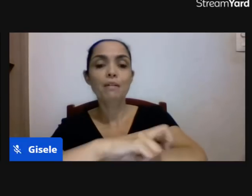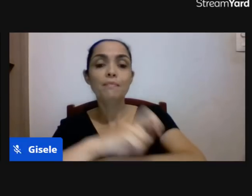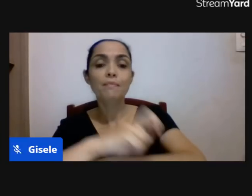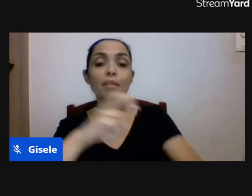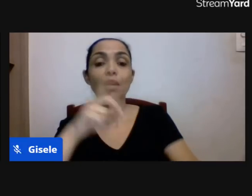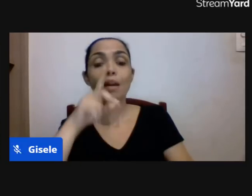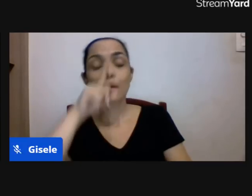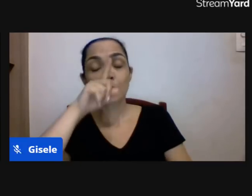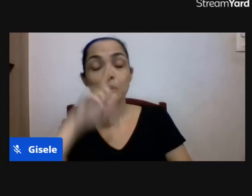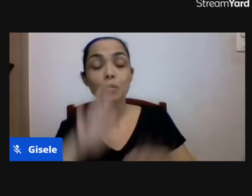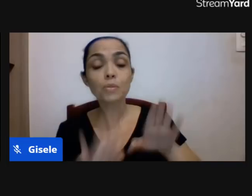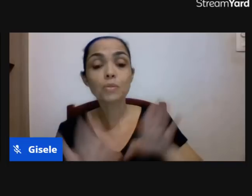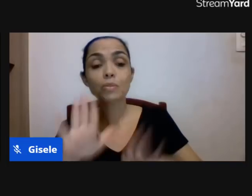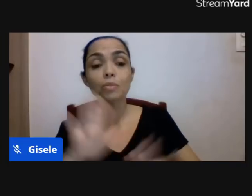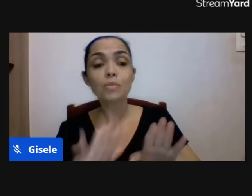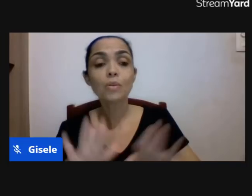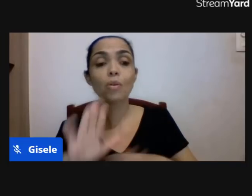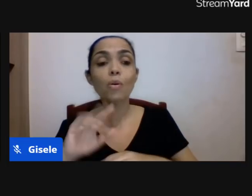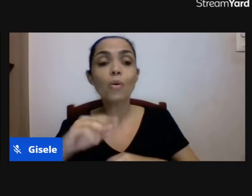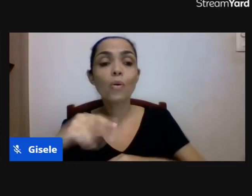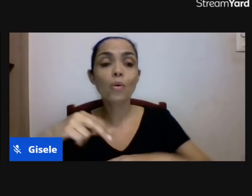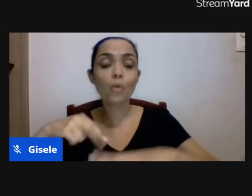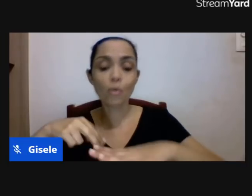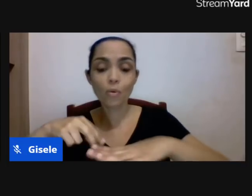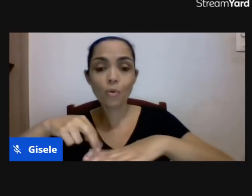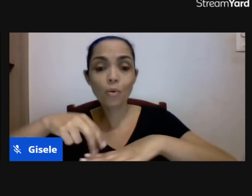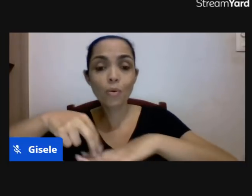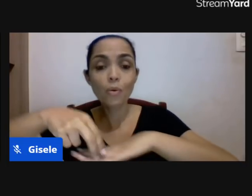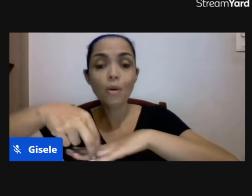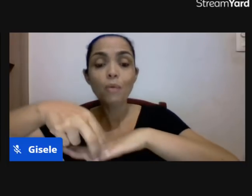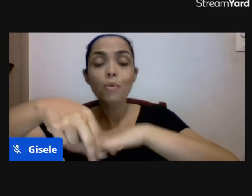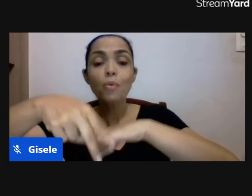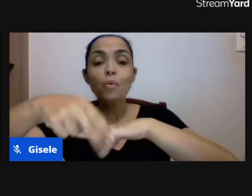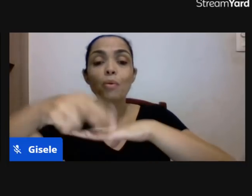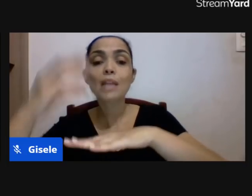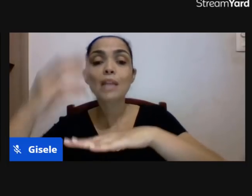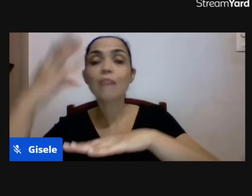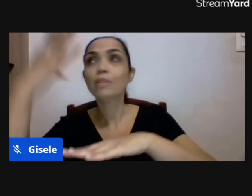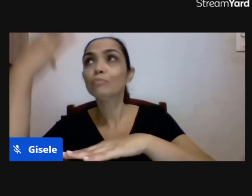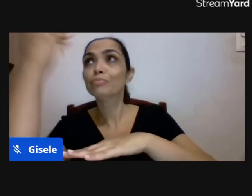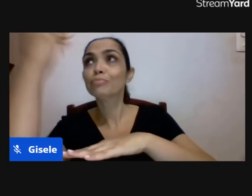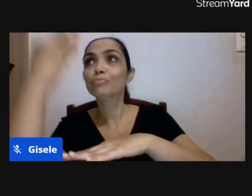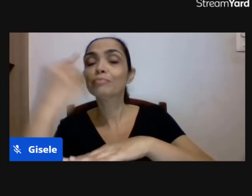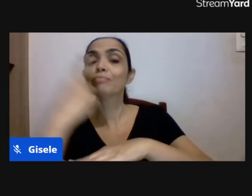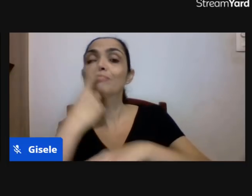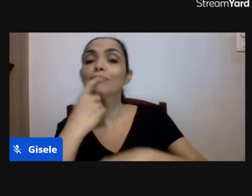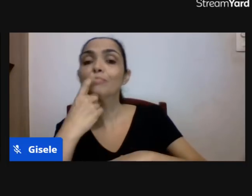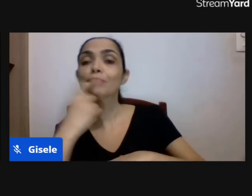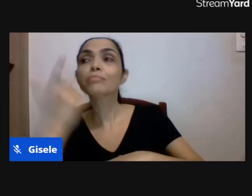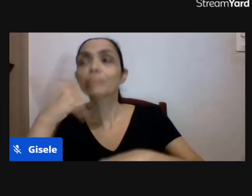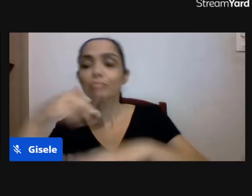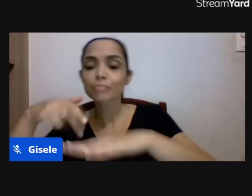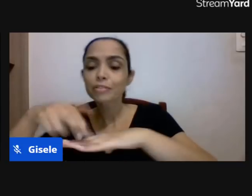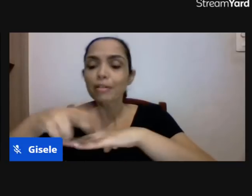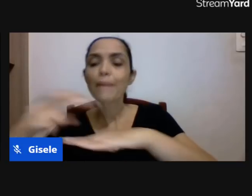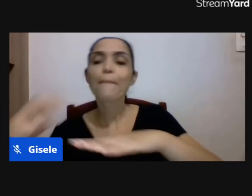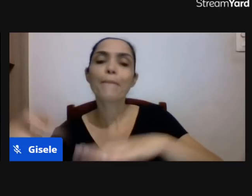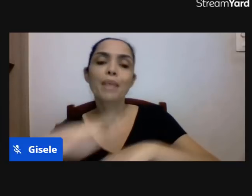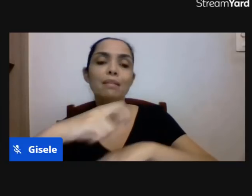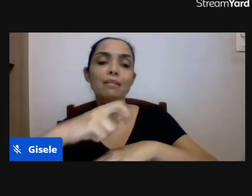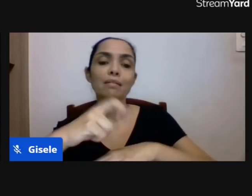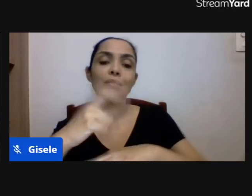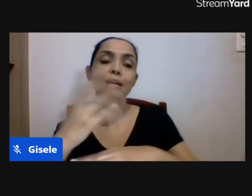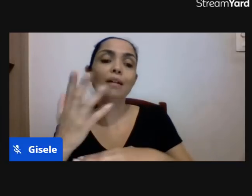todos os cuidados, ou você atravessou na faixa, o sinal estava vermelho para os carros, estava permitido você atravessar, ainda assim vem um carro desgovernado e te